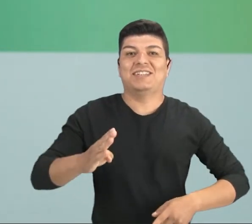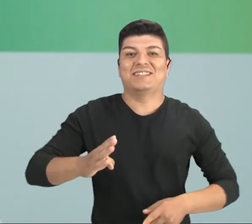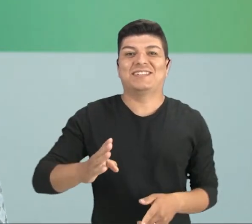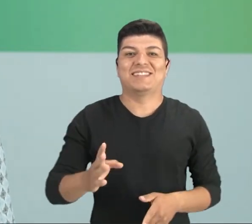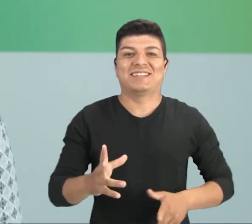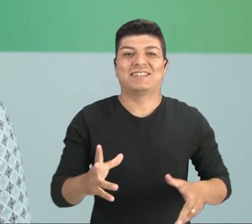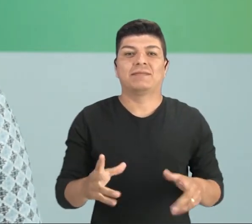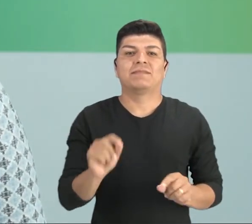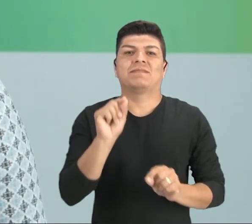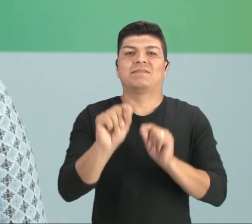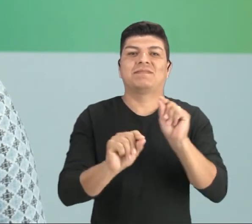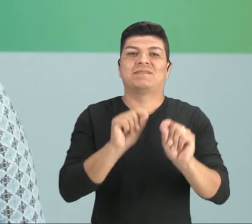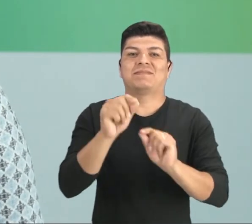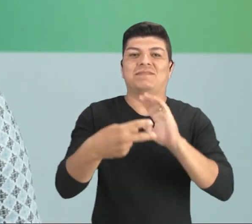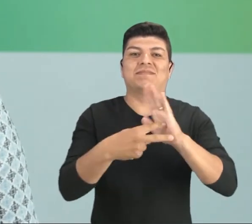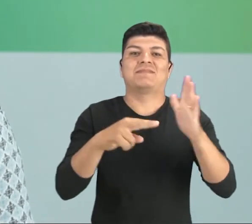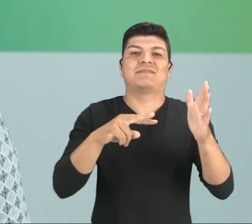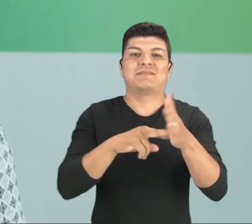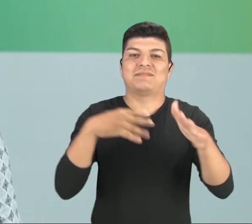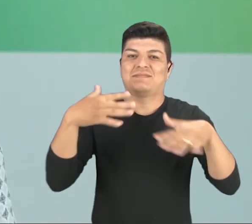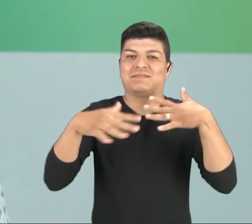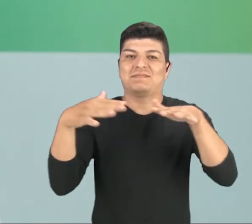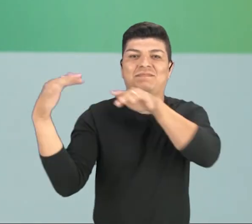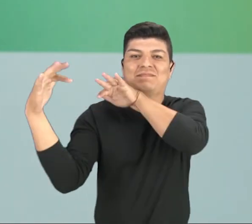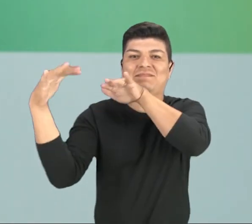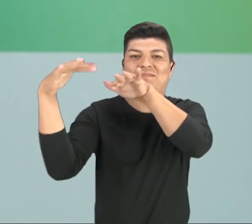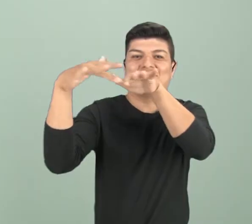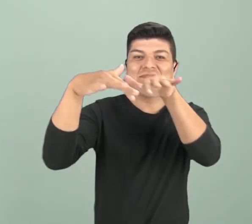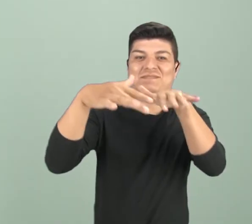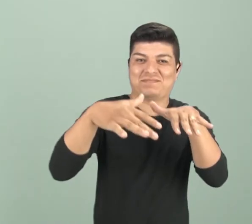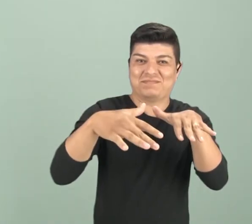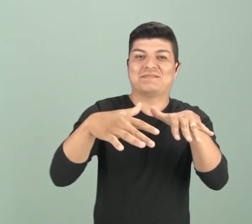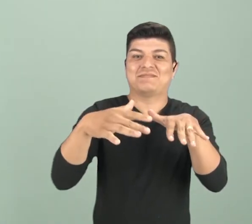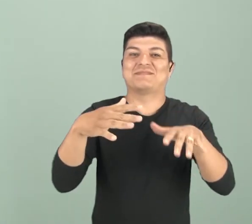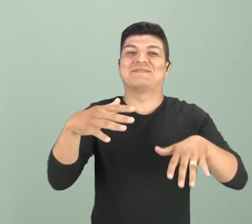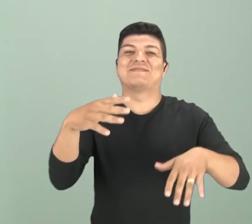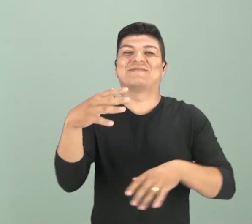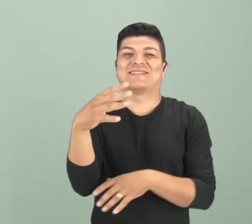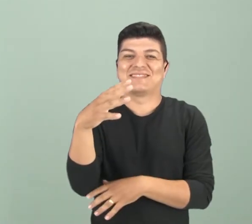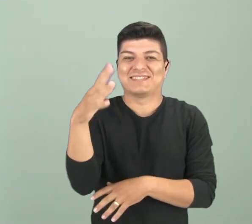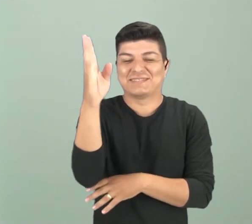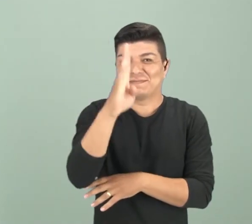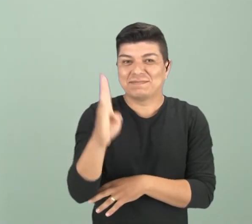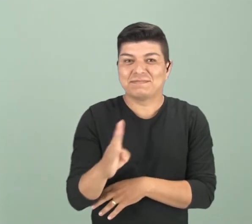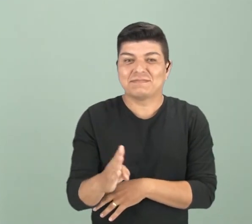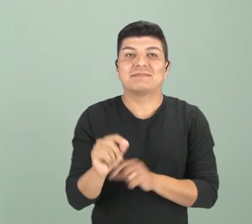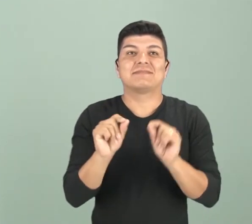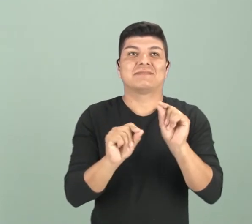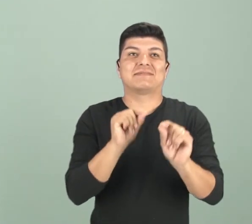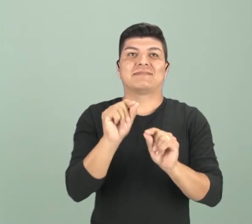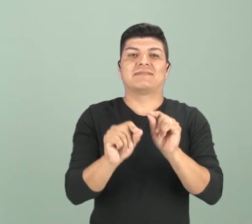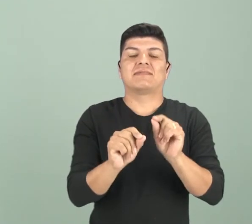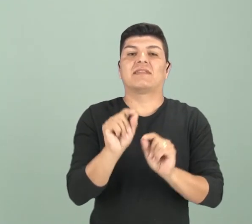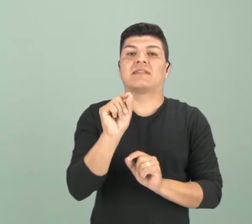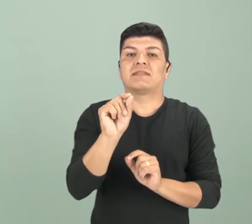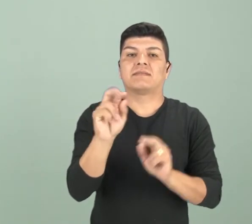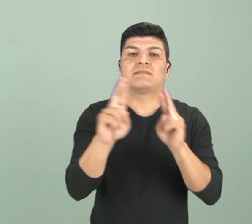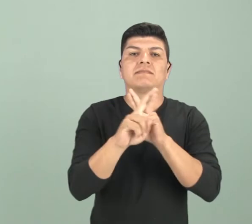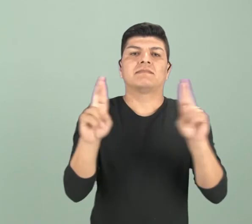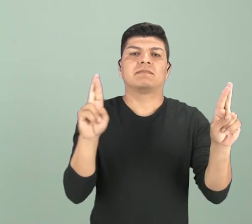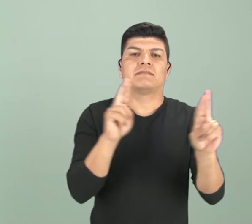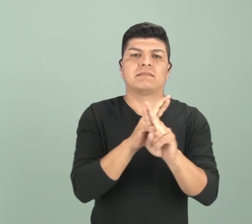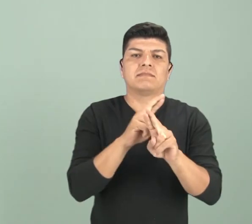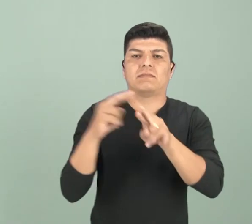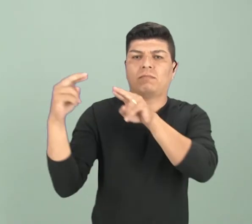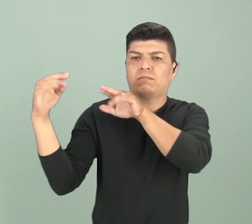O que seria essa mobilidade espacial? É necessário que vocês entendam que a mobilidade espacial ela está diretamente relacionada